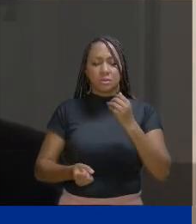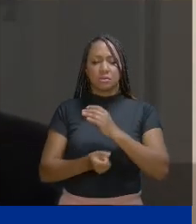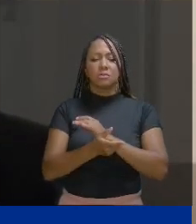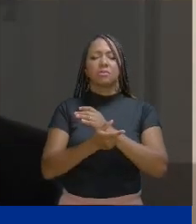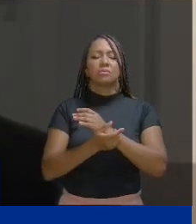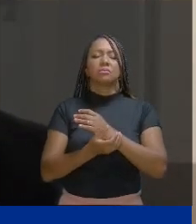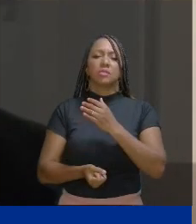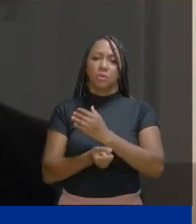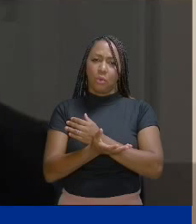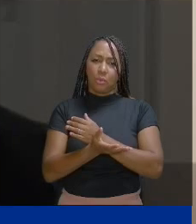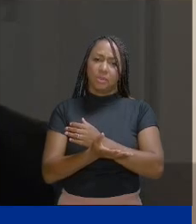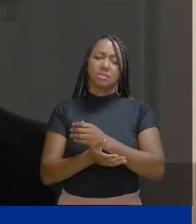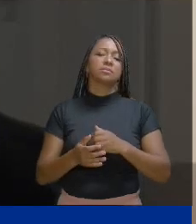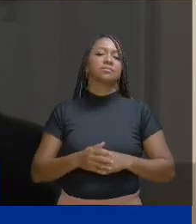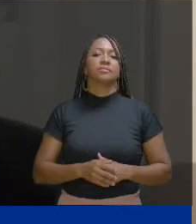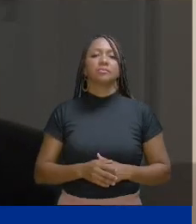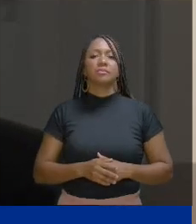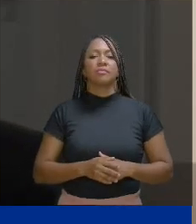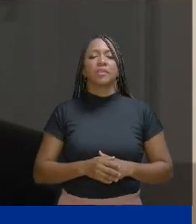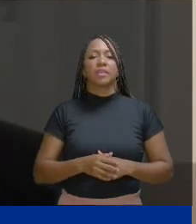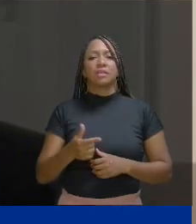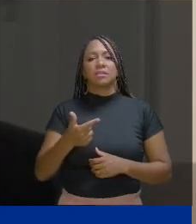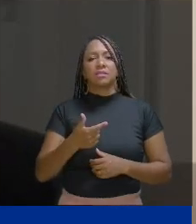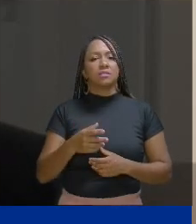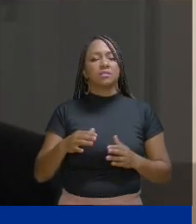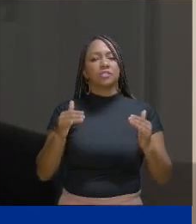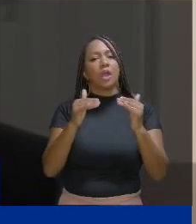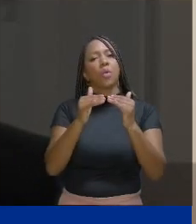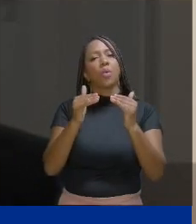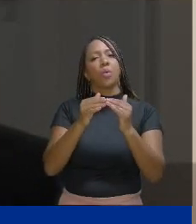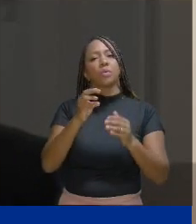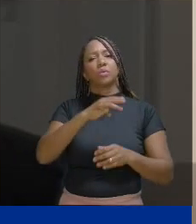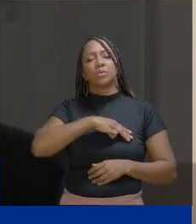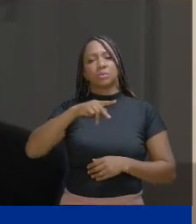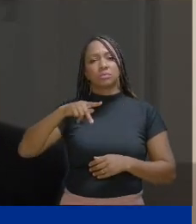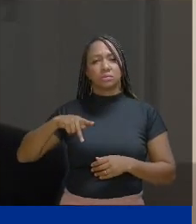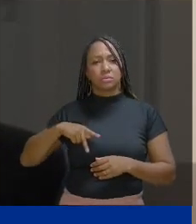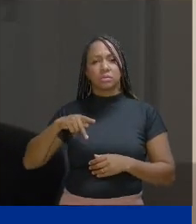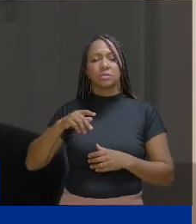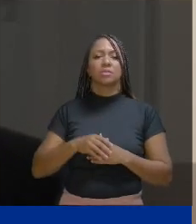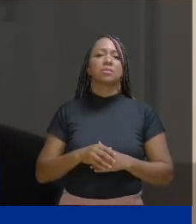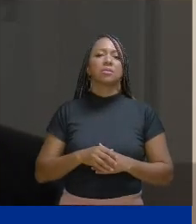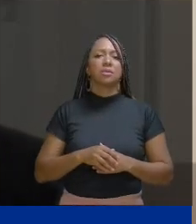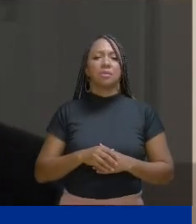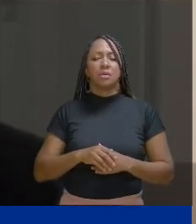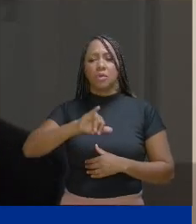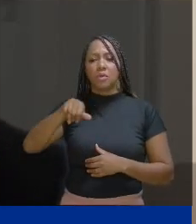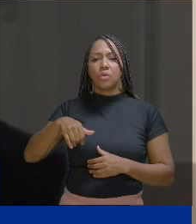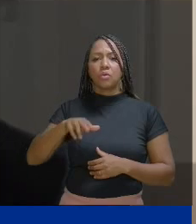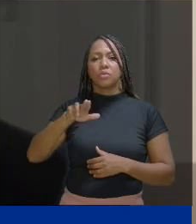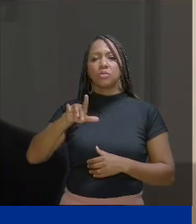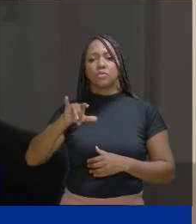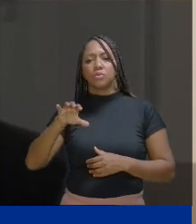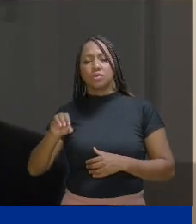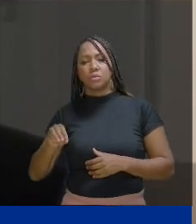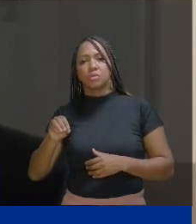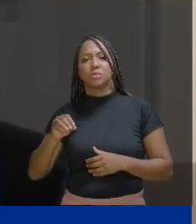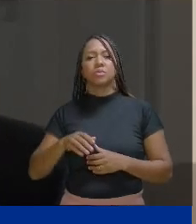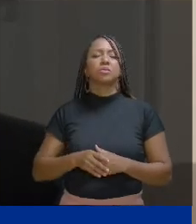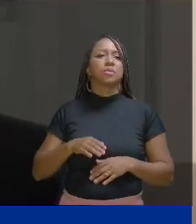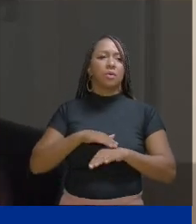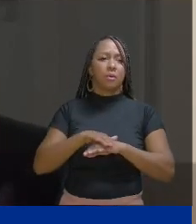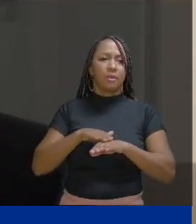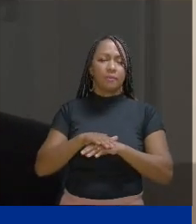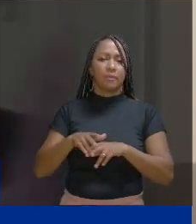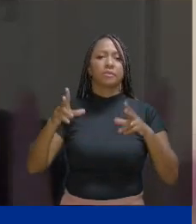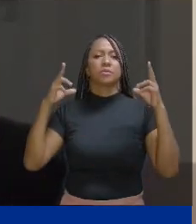sufrágios. Segundo o MP e o acordo anterior, seriam as falas do Júlio César com os demais motoristas, que vão